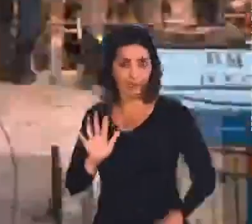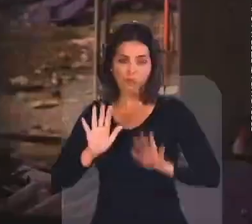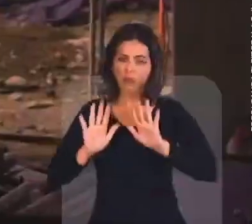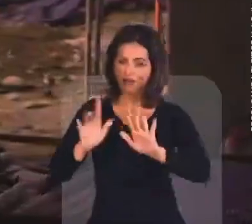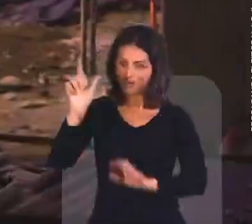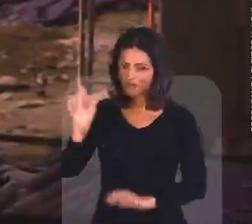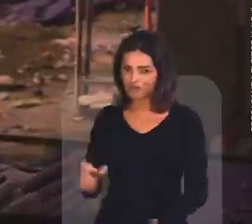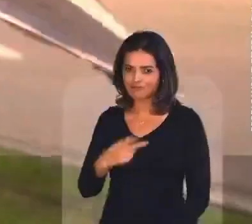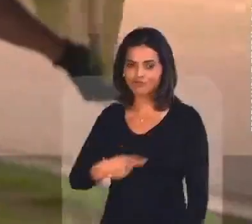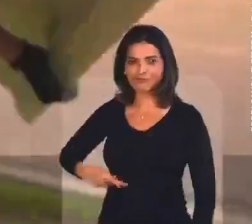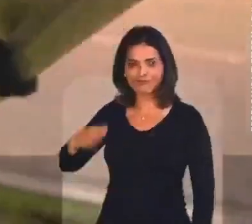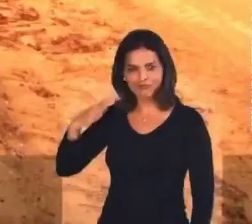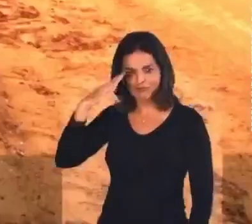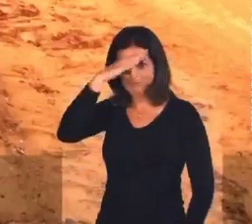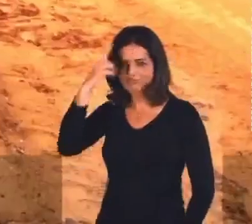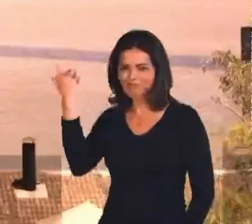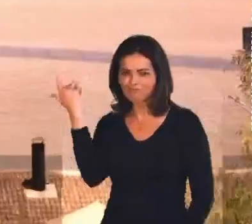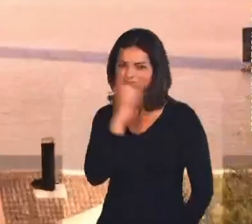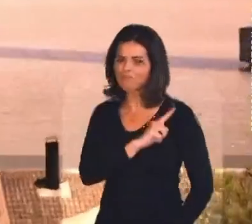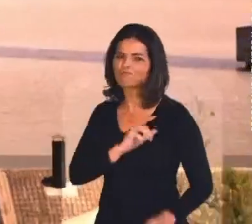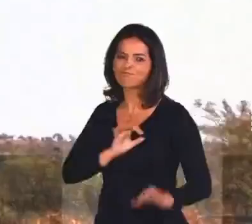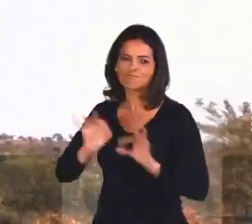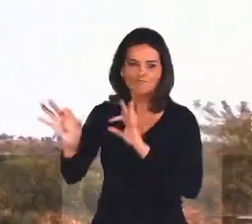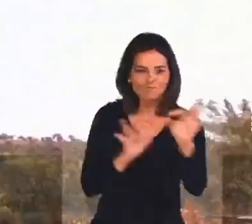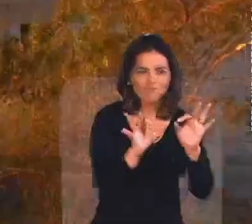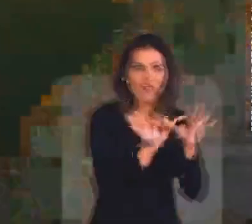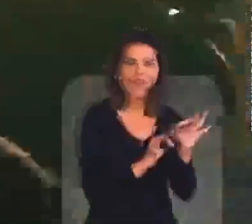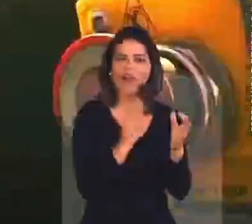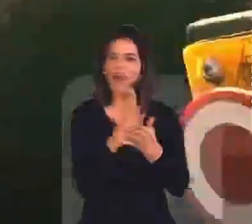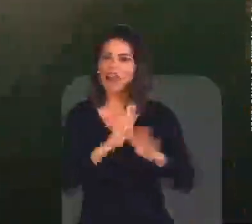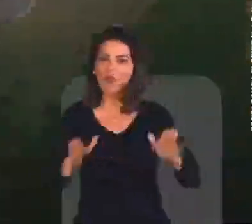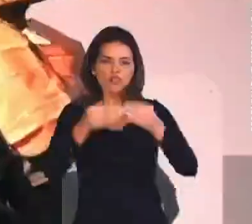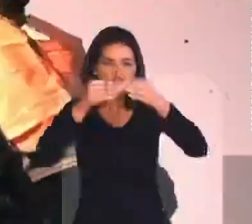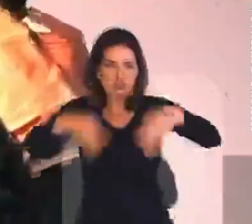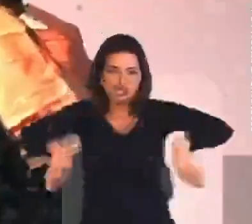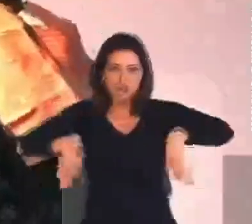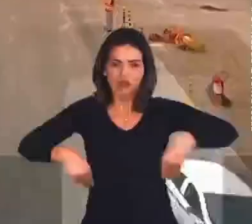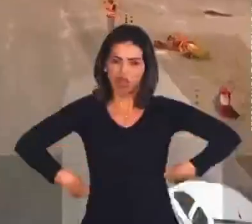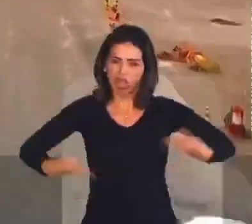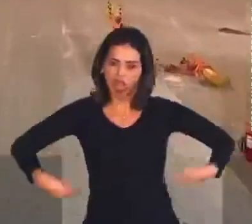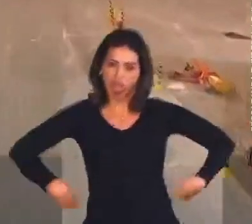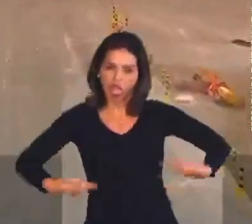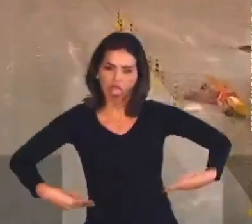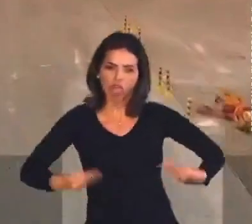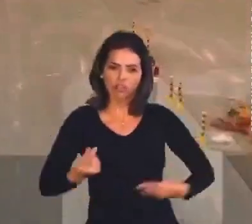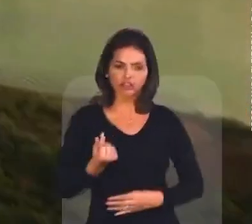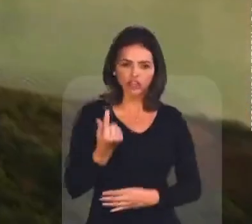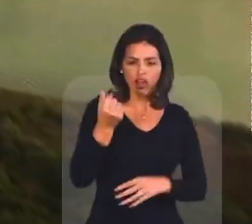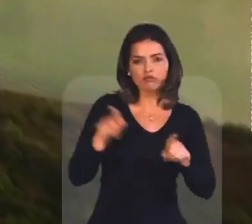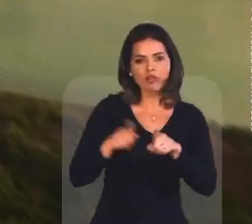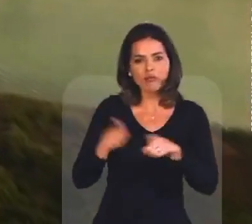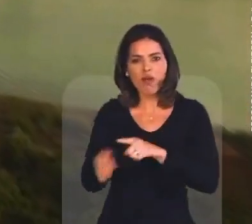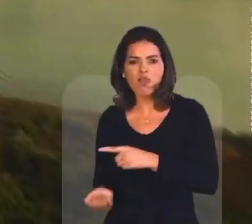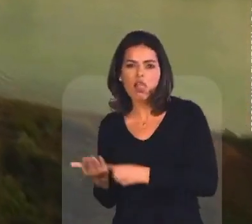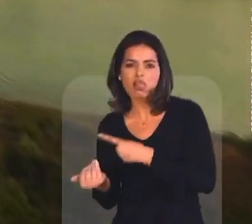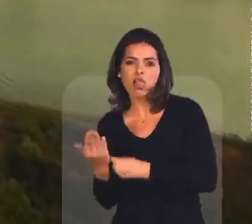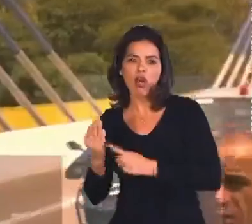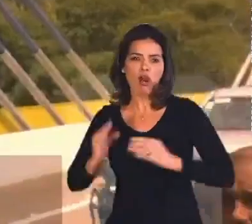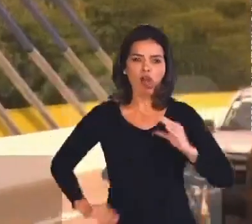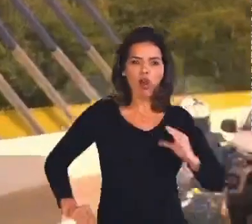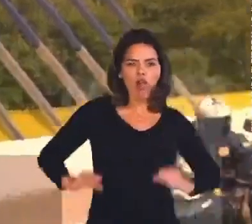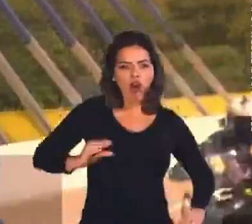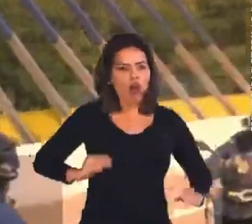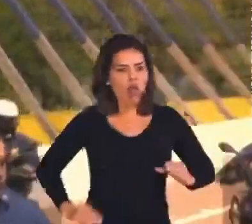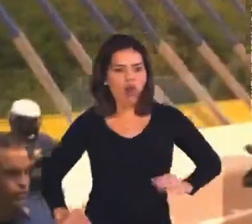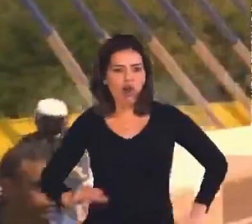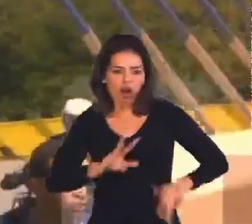nosso presidente fechou o cerco, acabou com o desperdício do dinheiro público e com a mamata da corrupção.